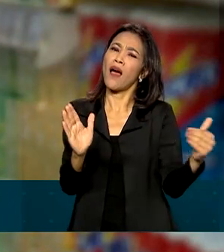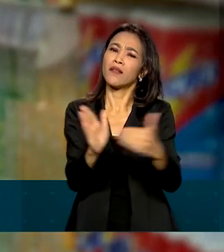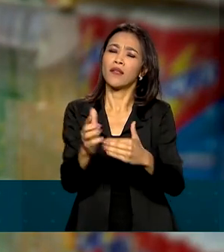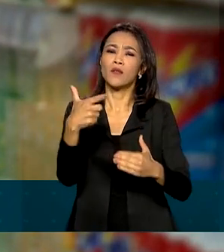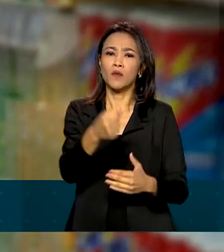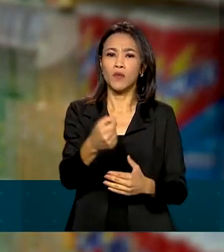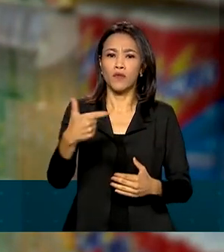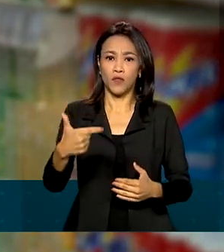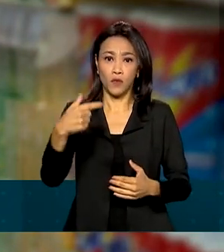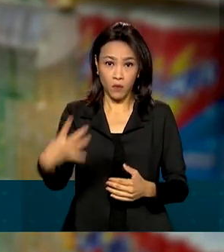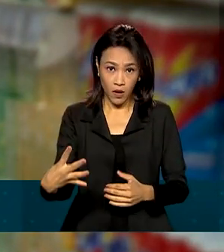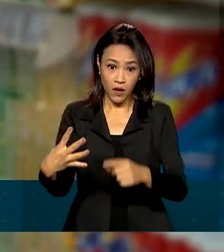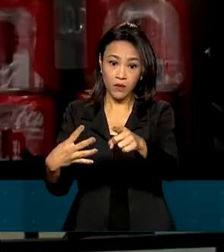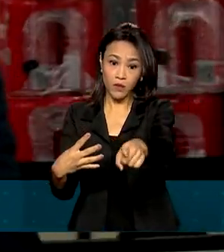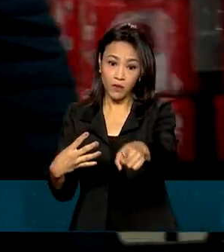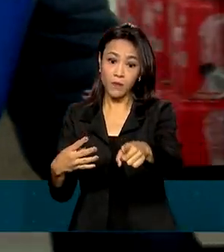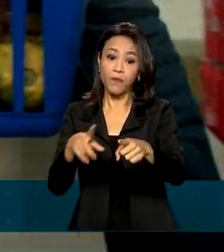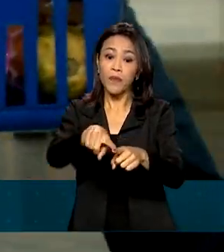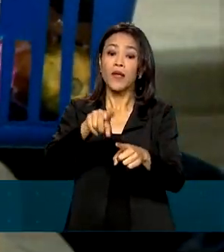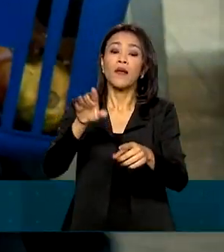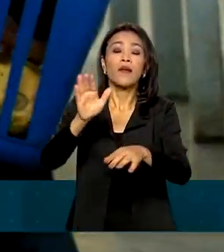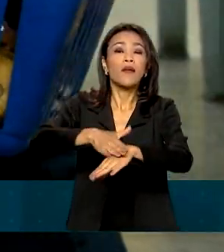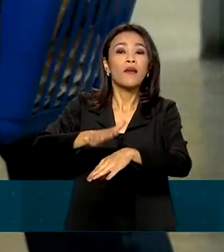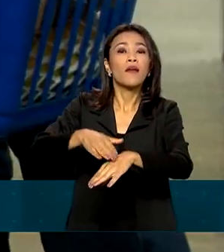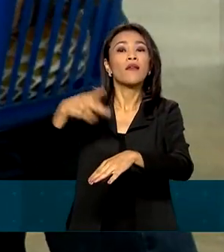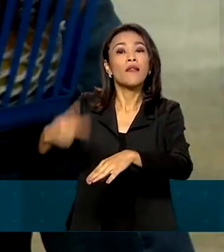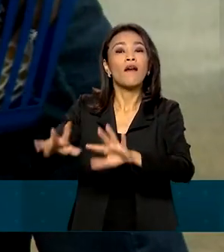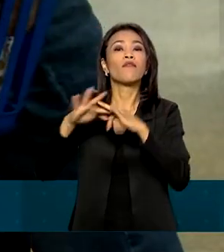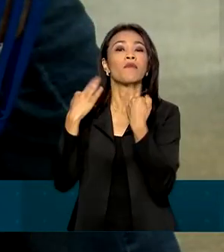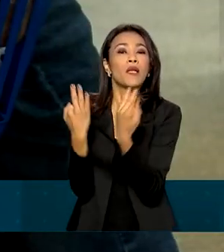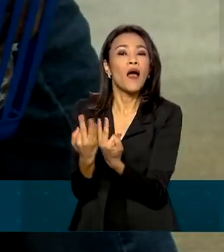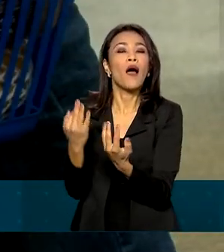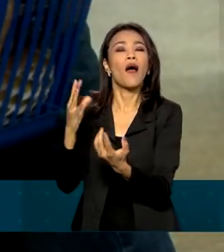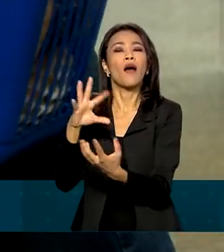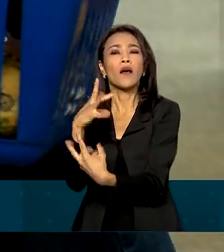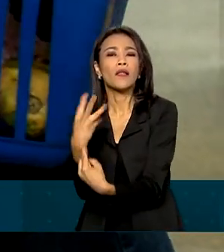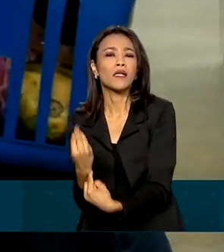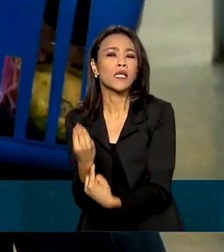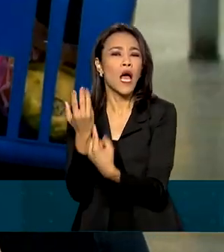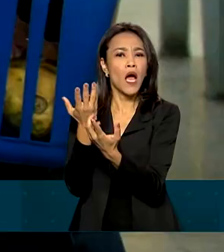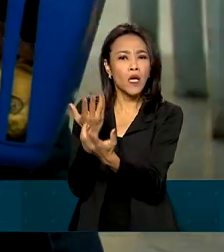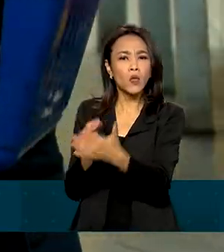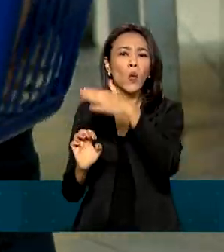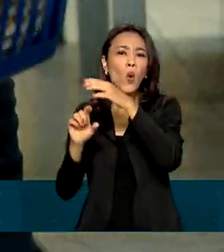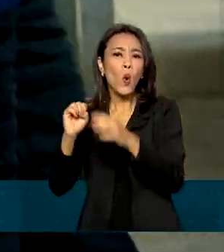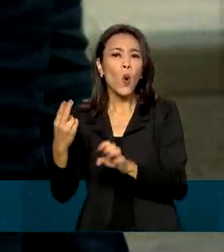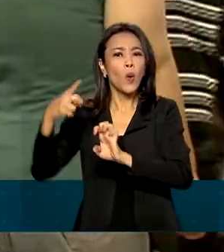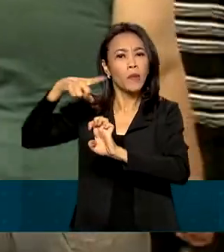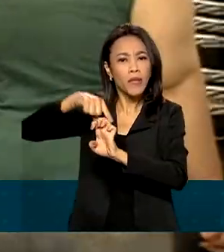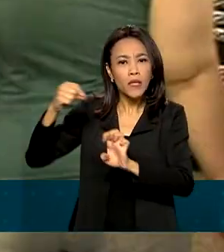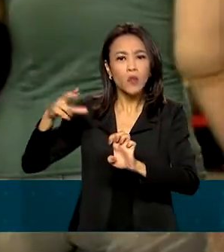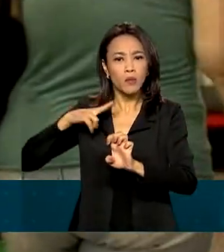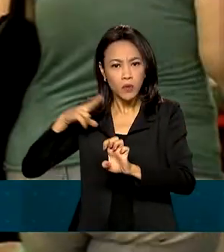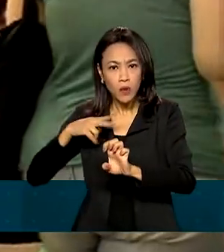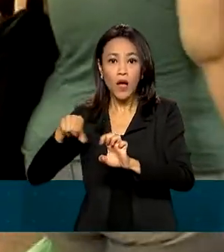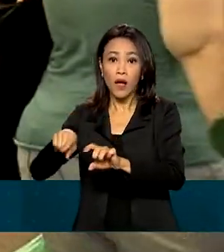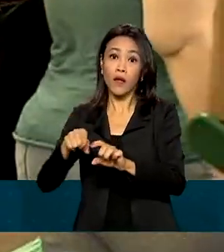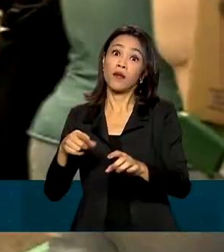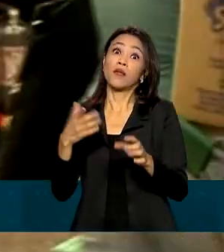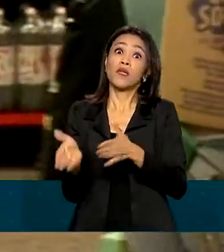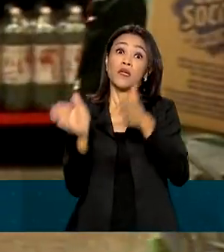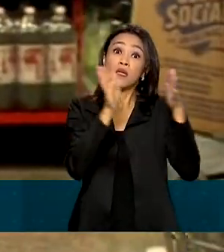para alimentos artesanais fabricados na agricultura familiar Ou por microempreendedores individuais e até